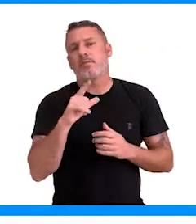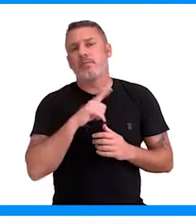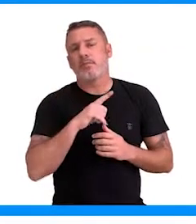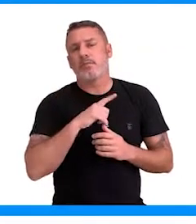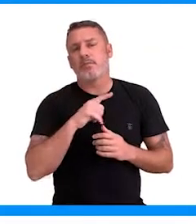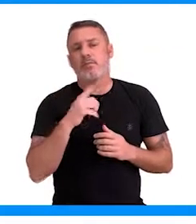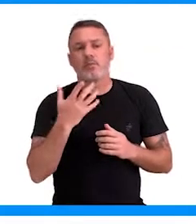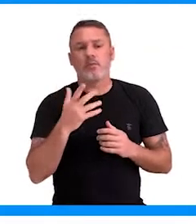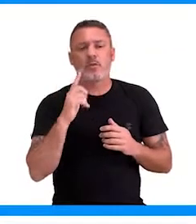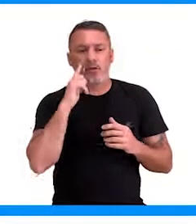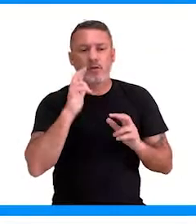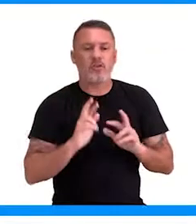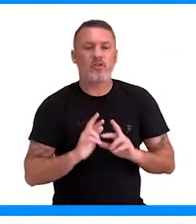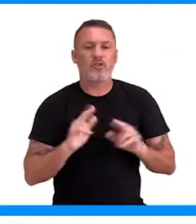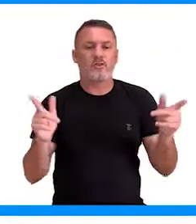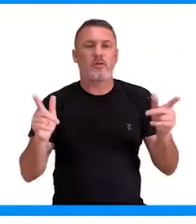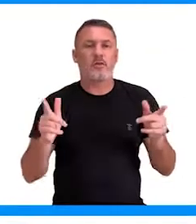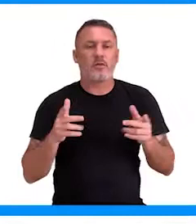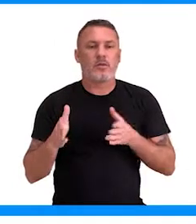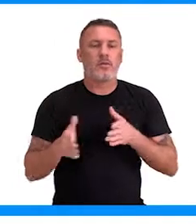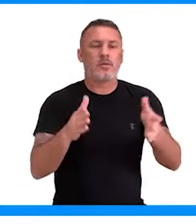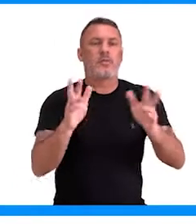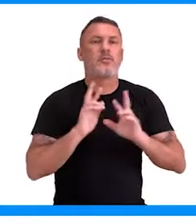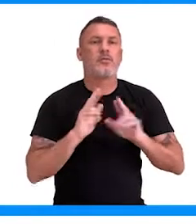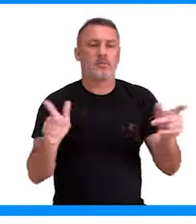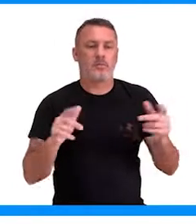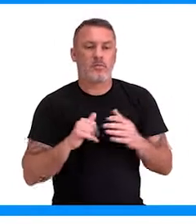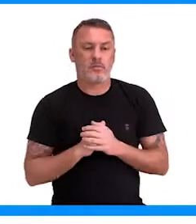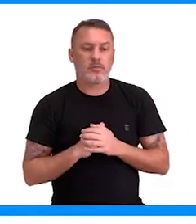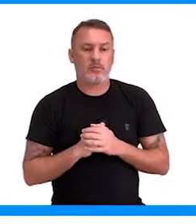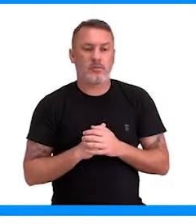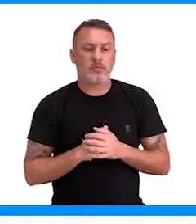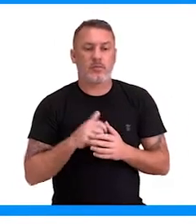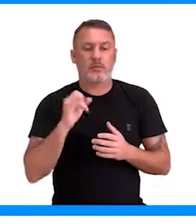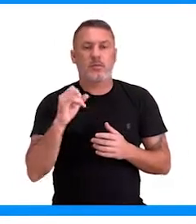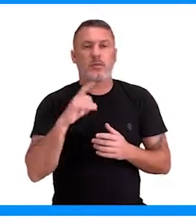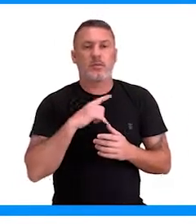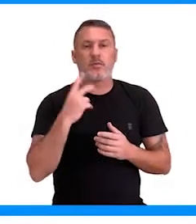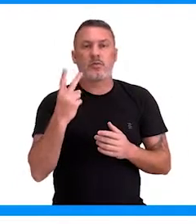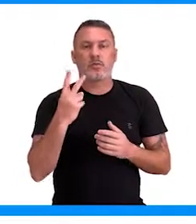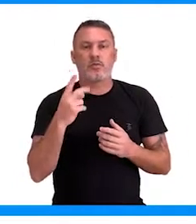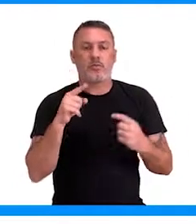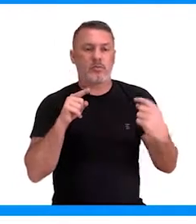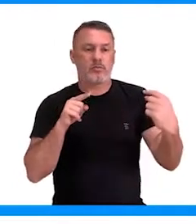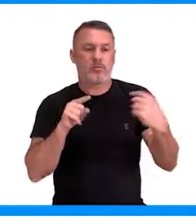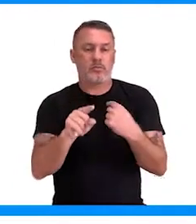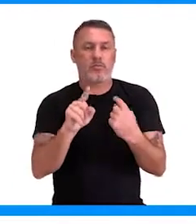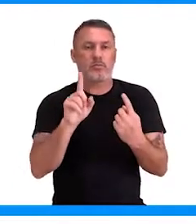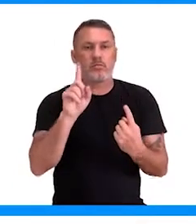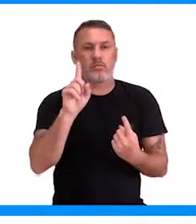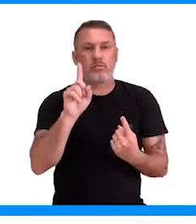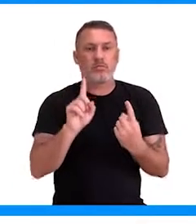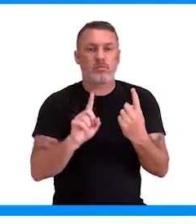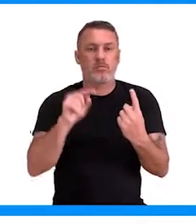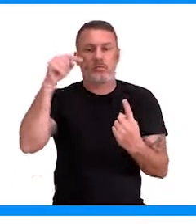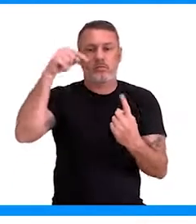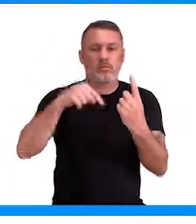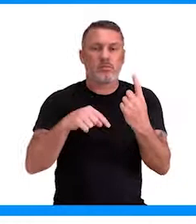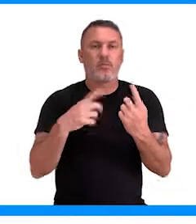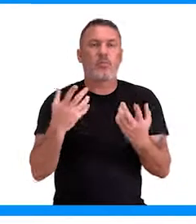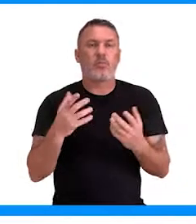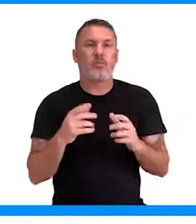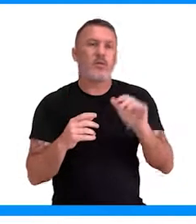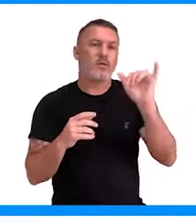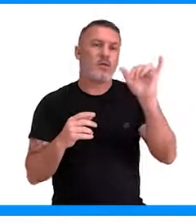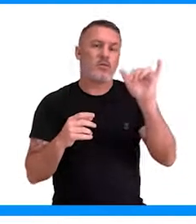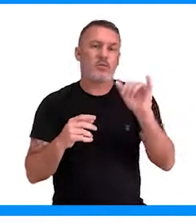Se tiver em direções diferentes, olha, sua velocidade, se ela estiver inclinada em relação ao eixo Y em relação ao